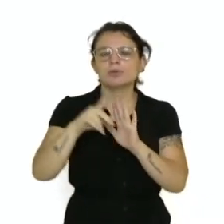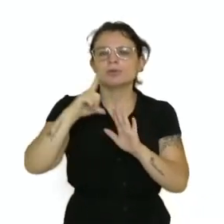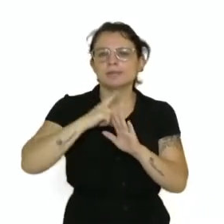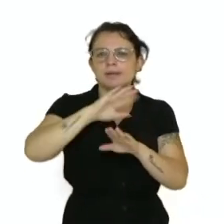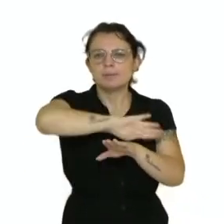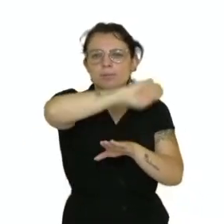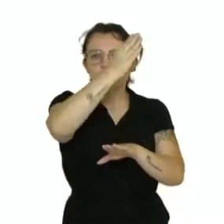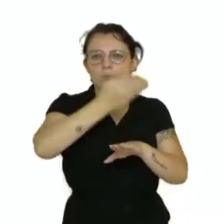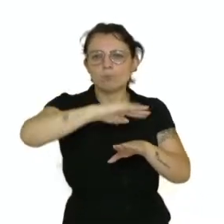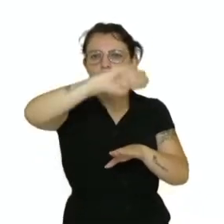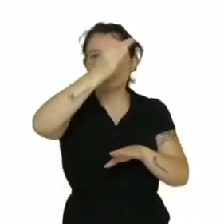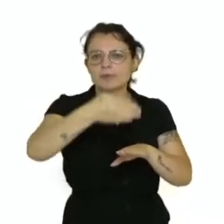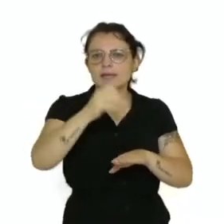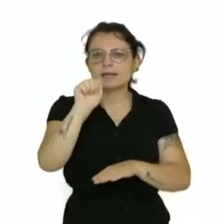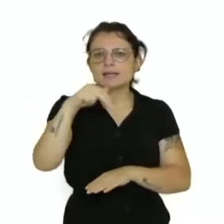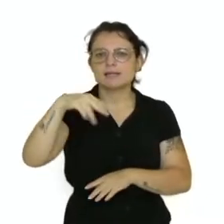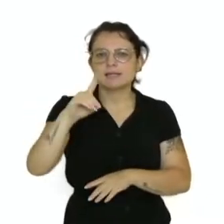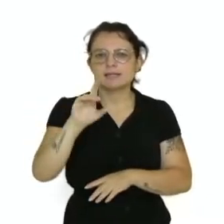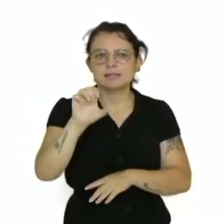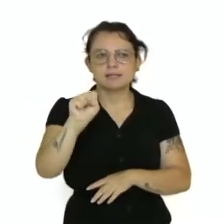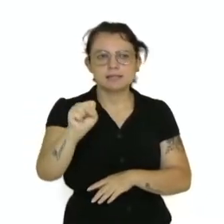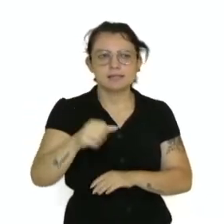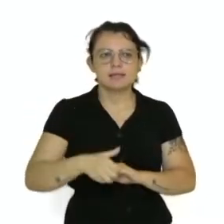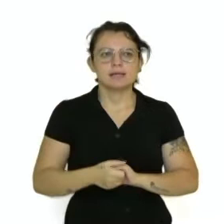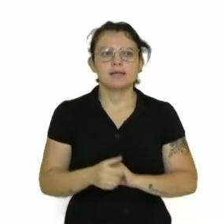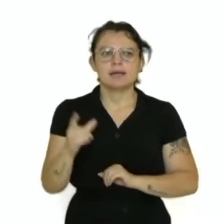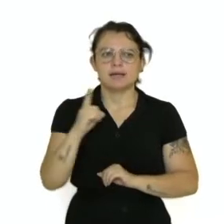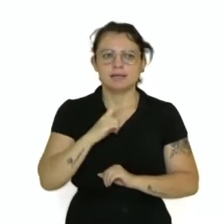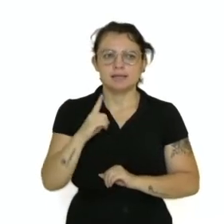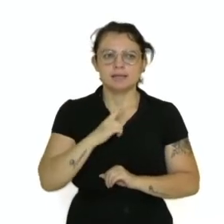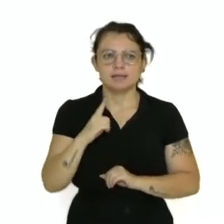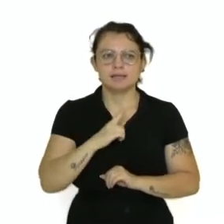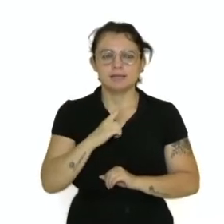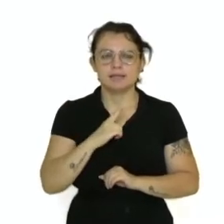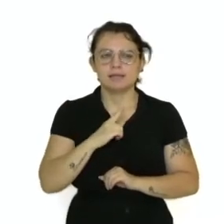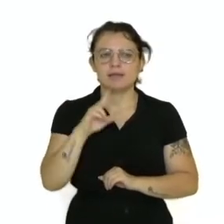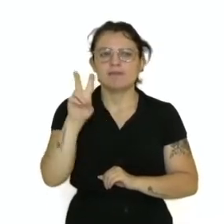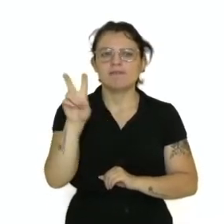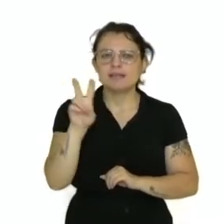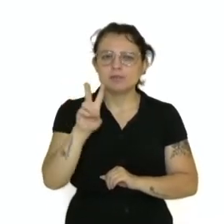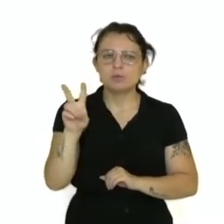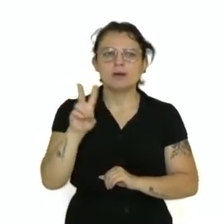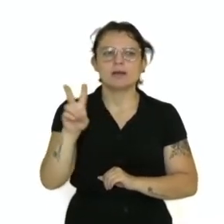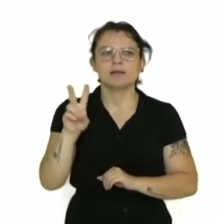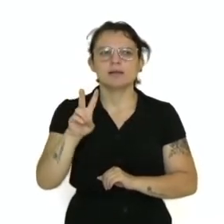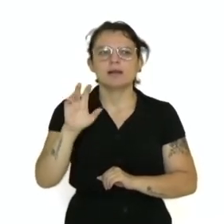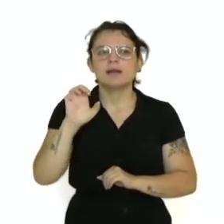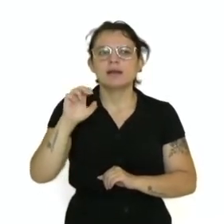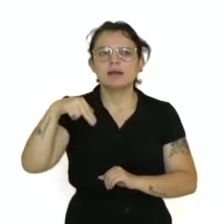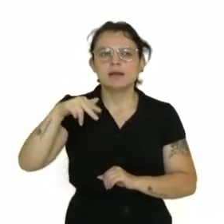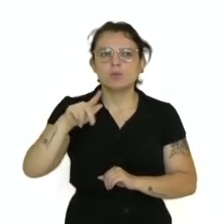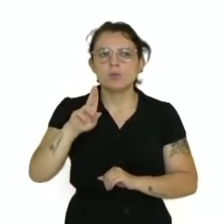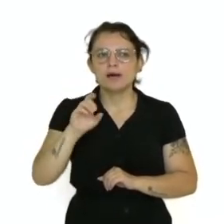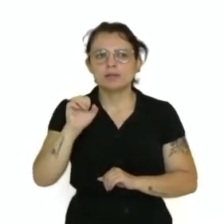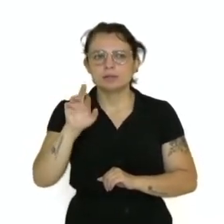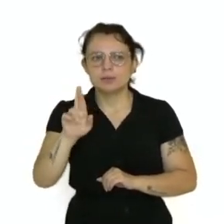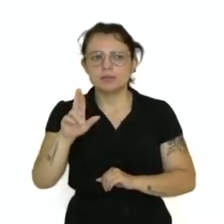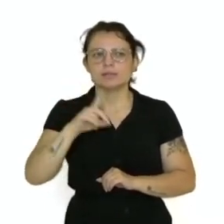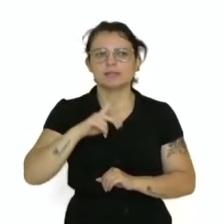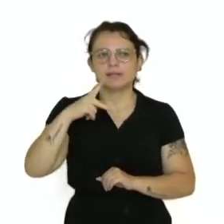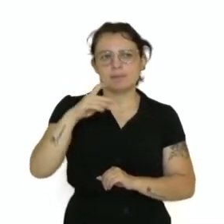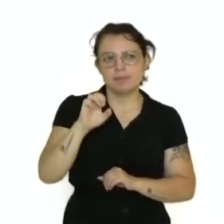a Venezuela, a Colômbia, o Equador, que não faz fronteira com o Brasil, o Peru,